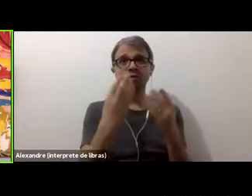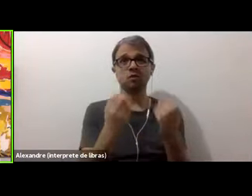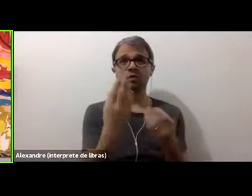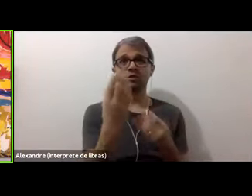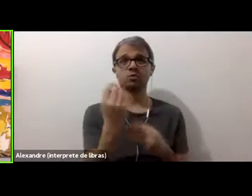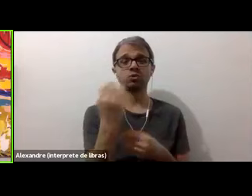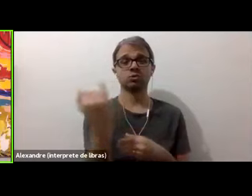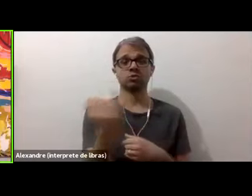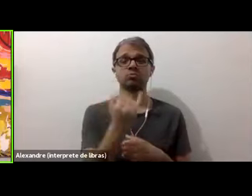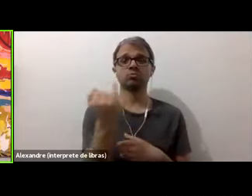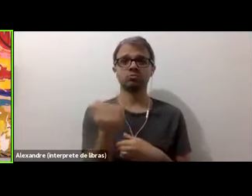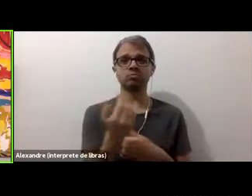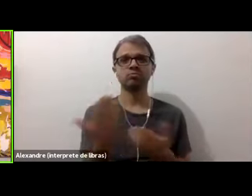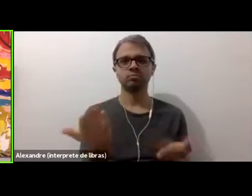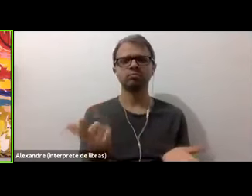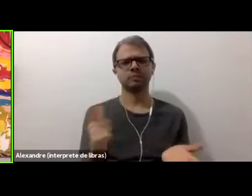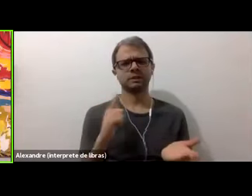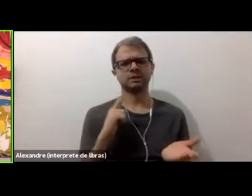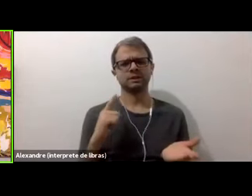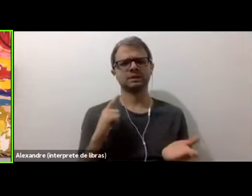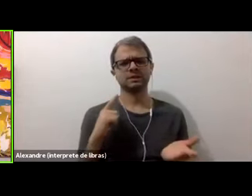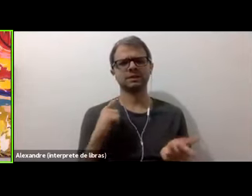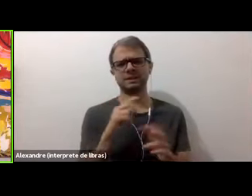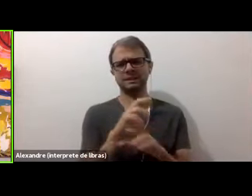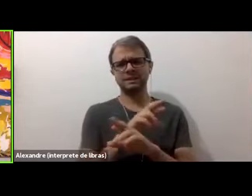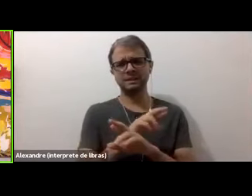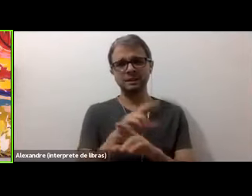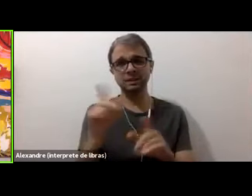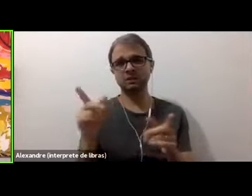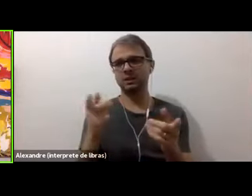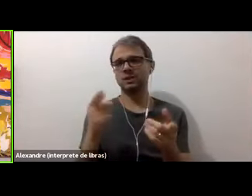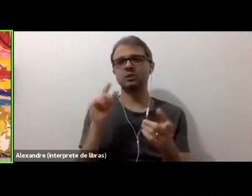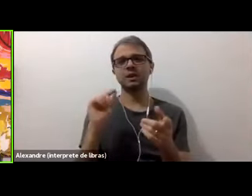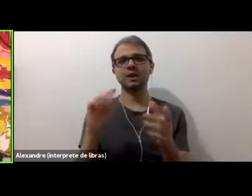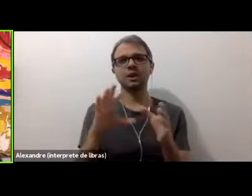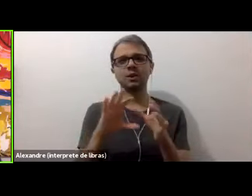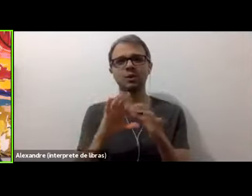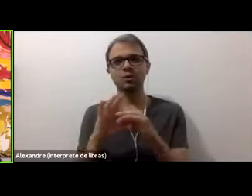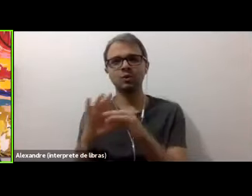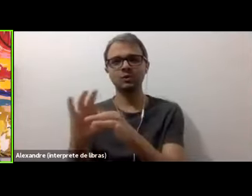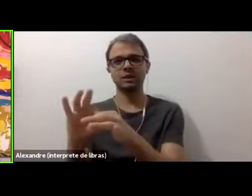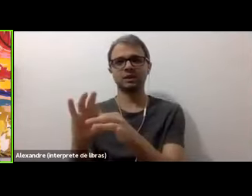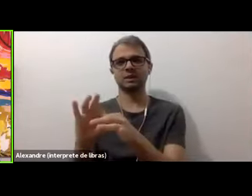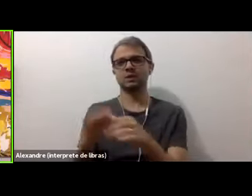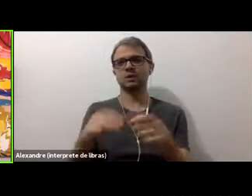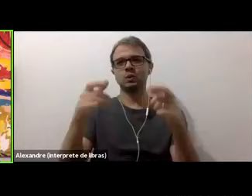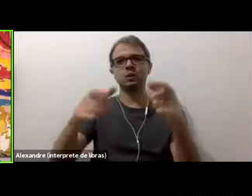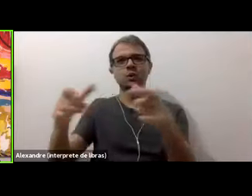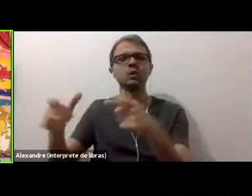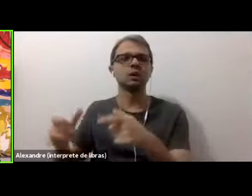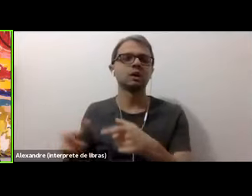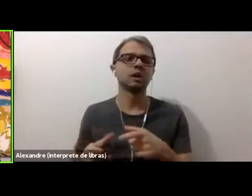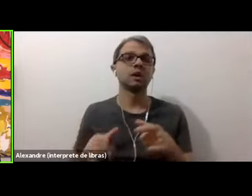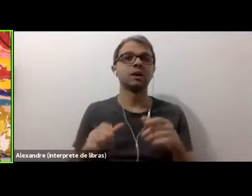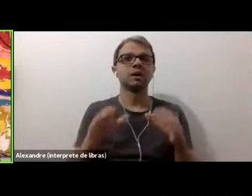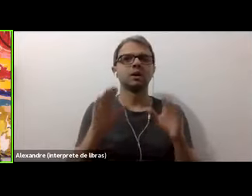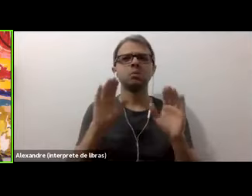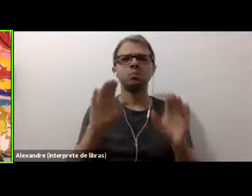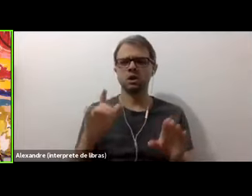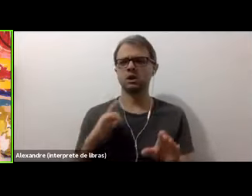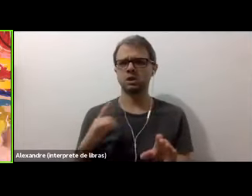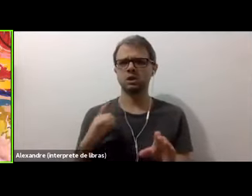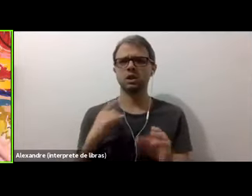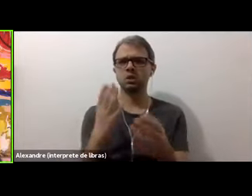das diferenças de contextos, escolas, possibilidades, plataformas, existem muitos recursos gratuitos, né?